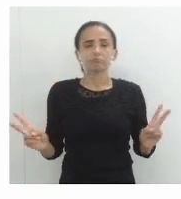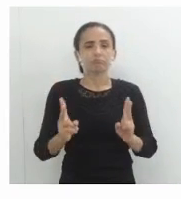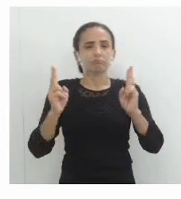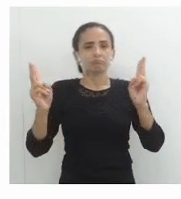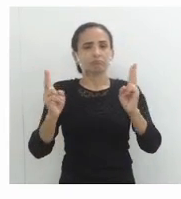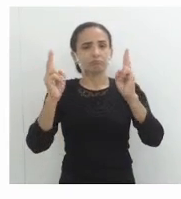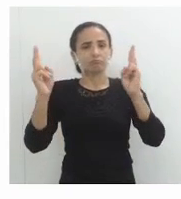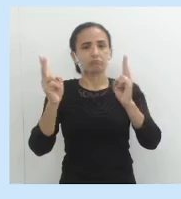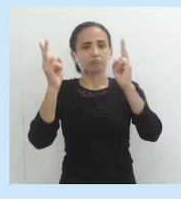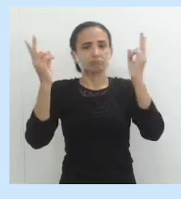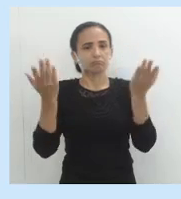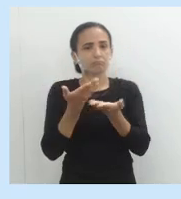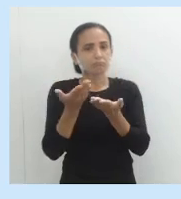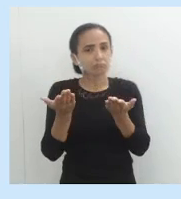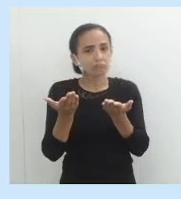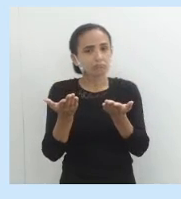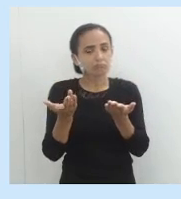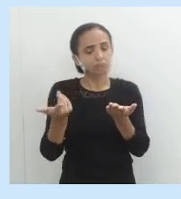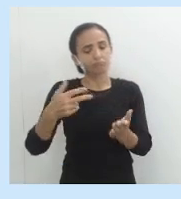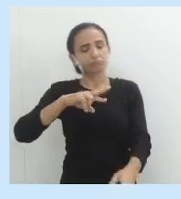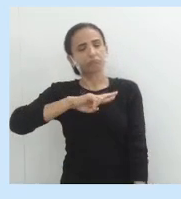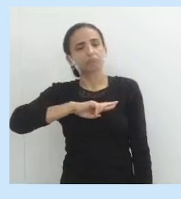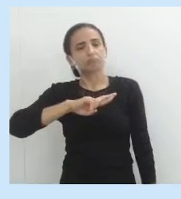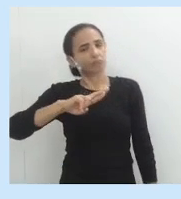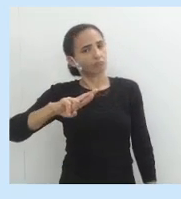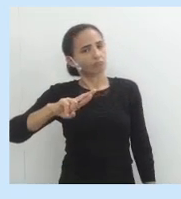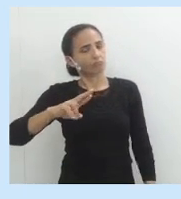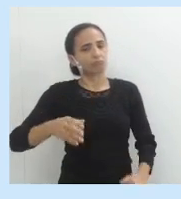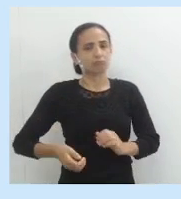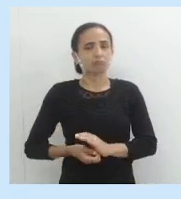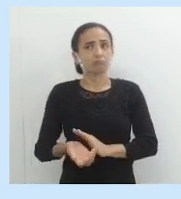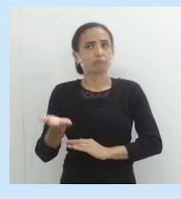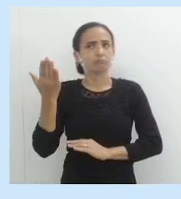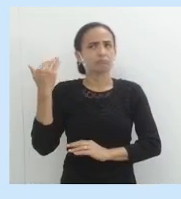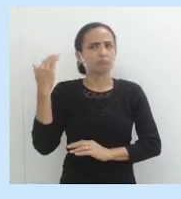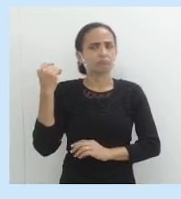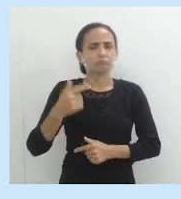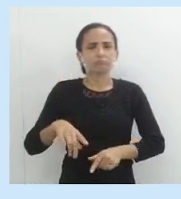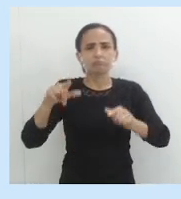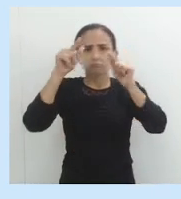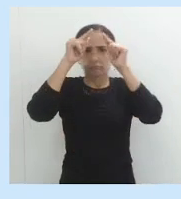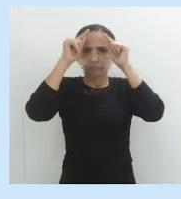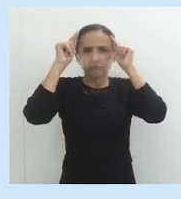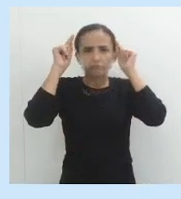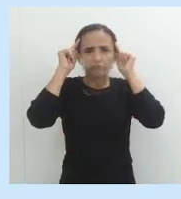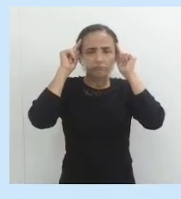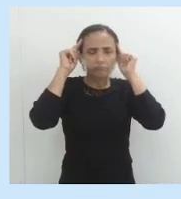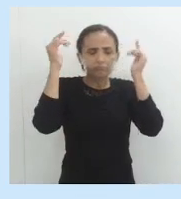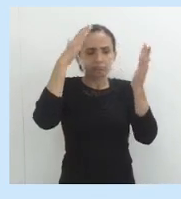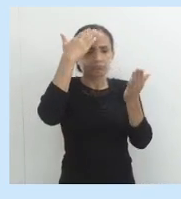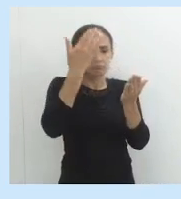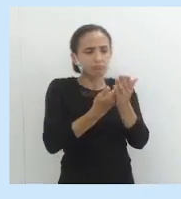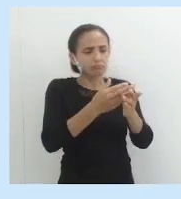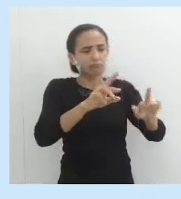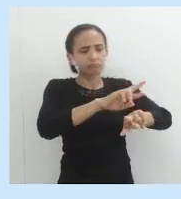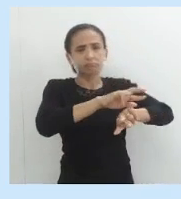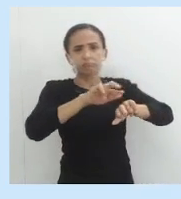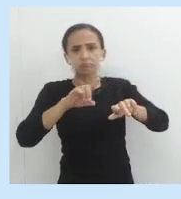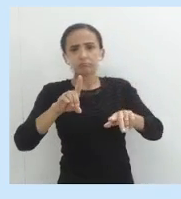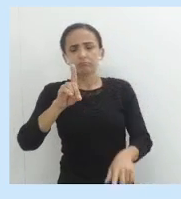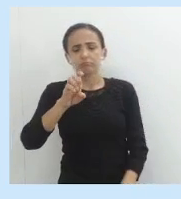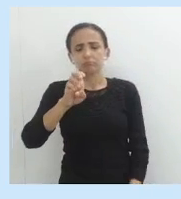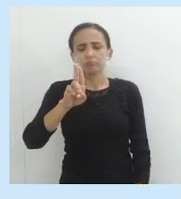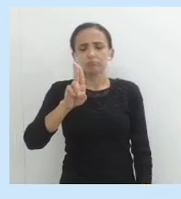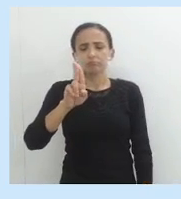Porque, assim, antes, né, eles eram politeístas, então os gregos, eles cultuavam seus deuses, a sua mitologia, né, os